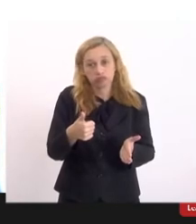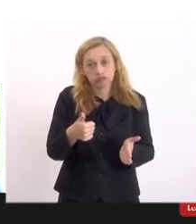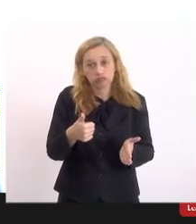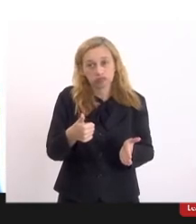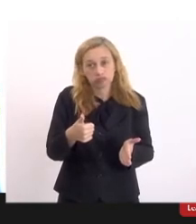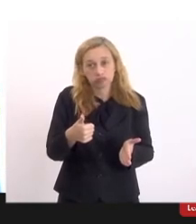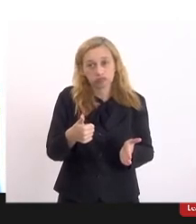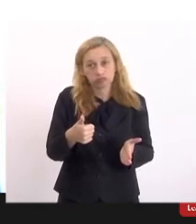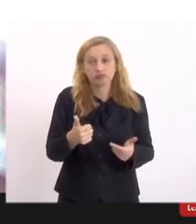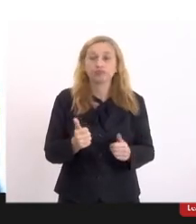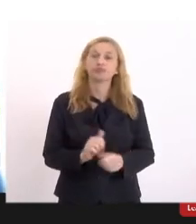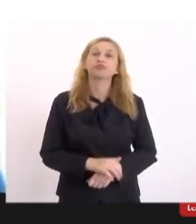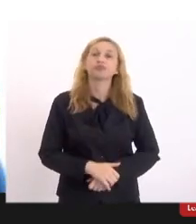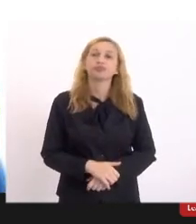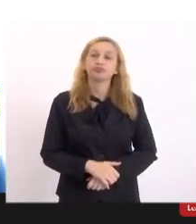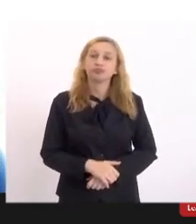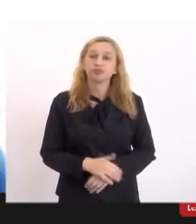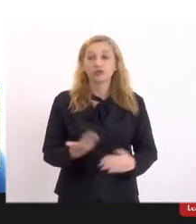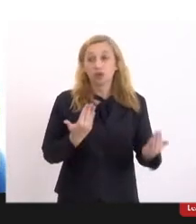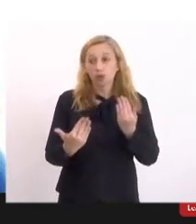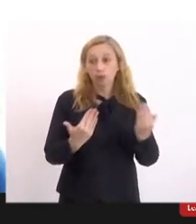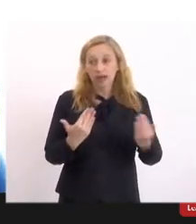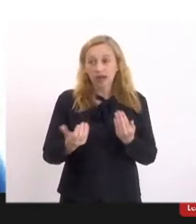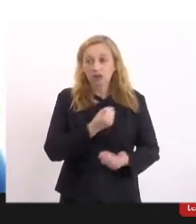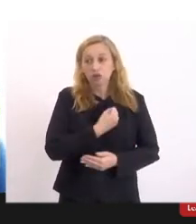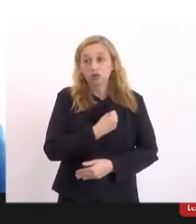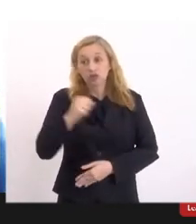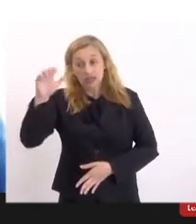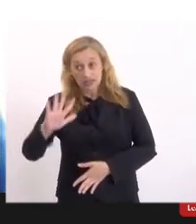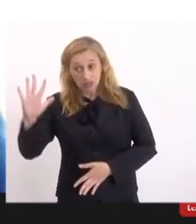do quadro nacional. Né? Já estamos aí com